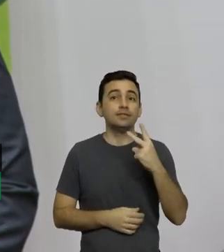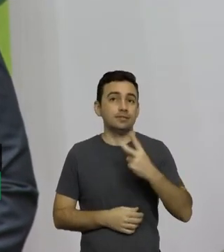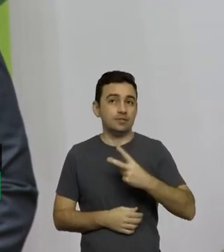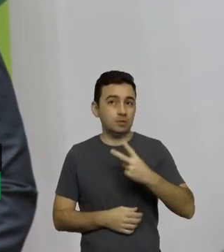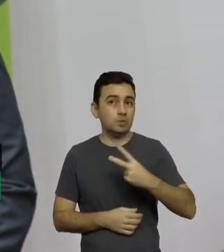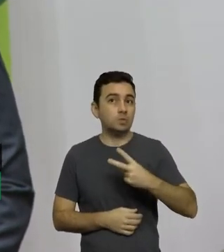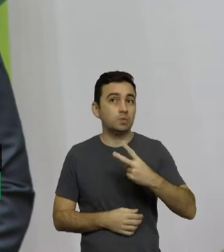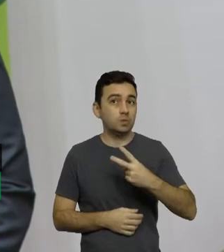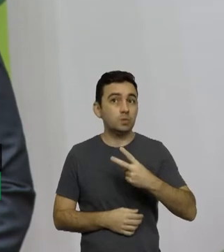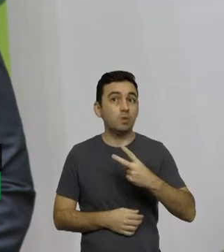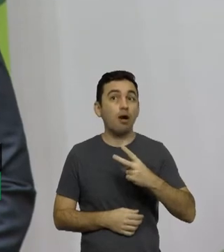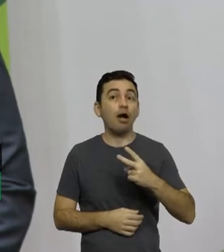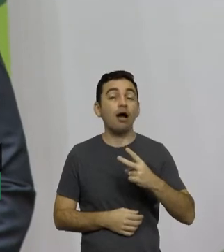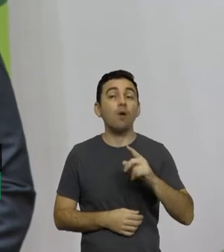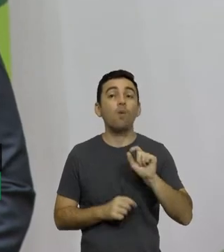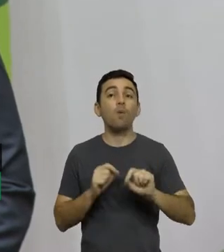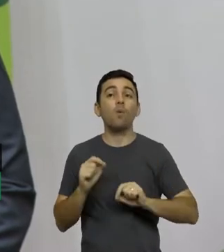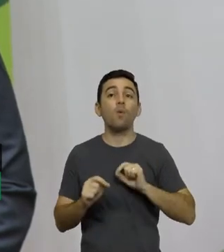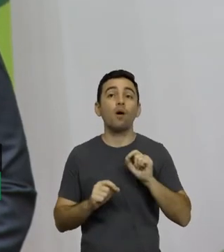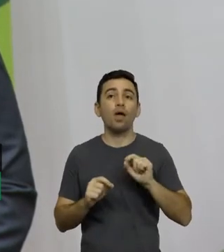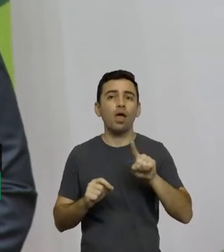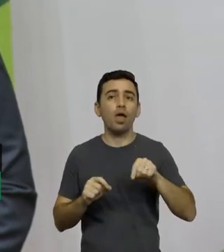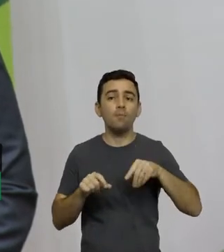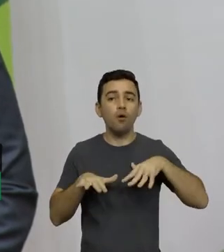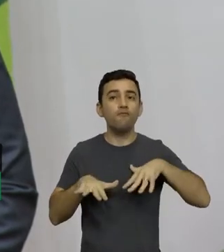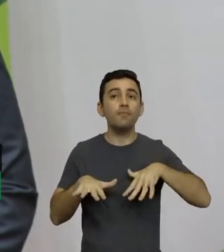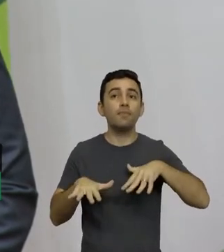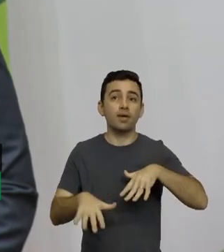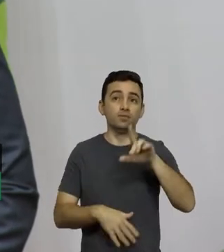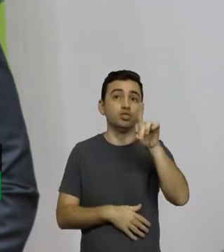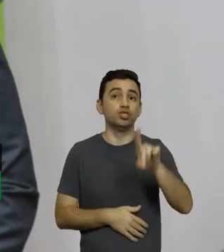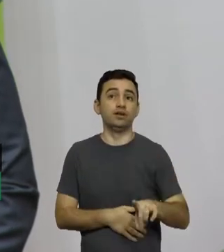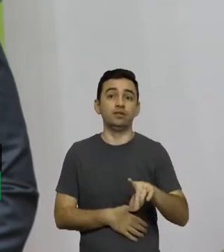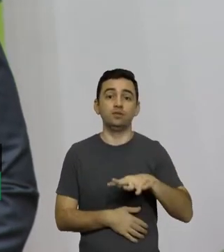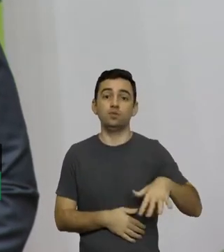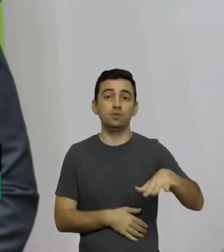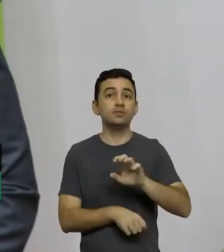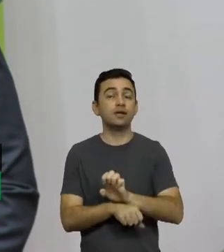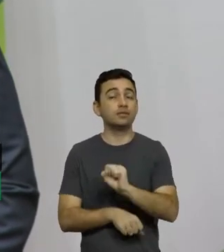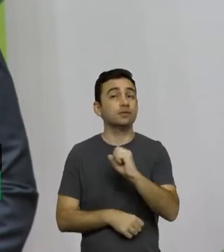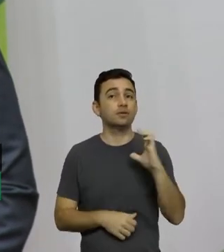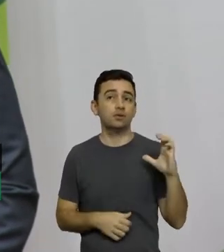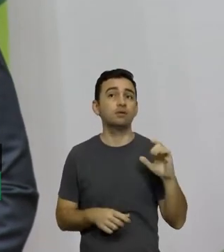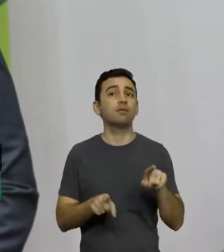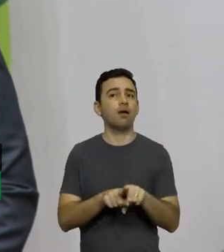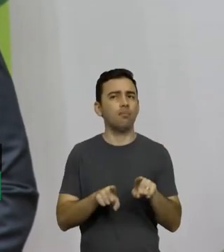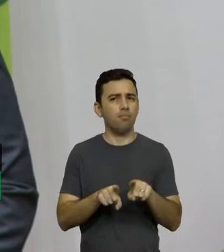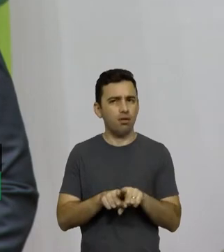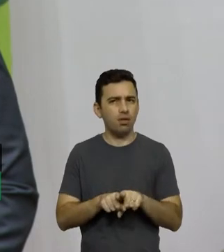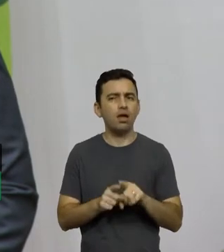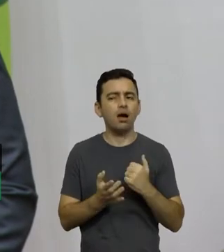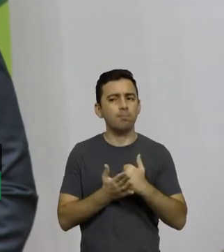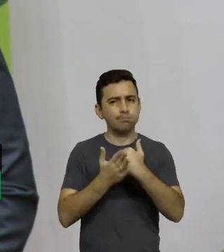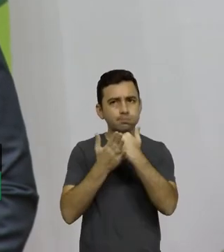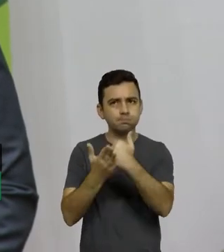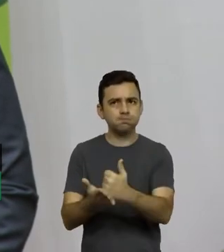potência foram os movimentos de direita no estado de Santa Catarina, que também lhe franquearam o apoio para que chegasse onde